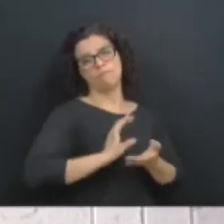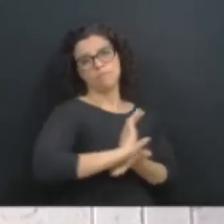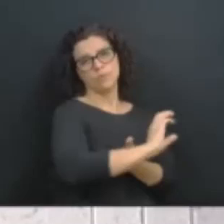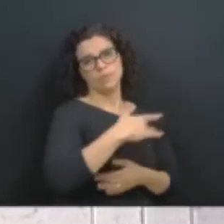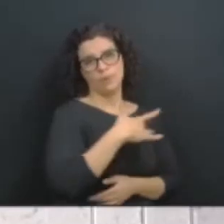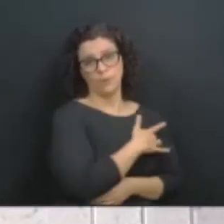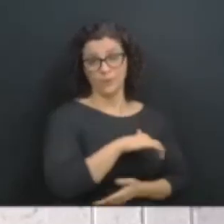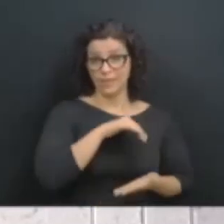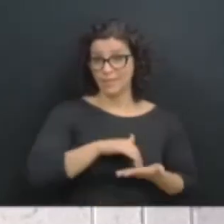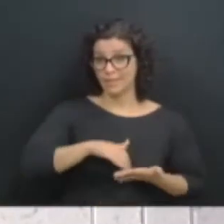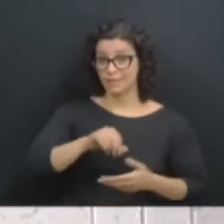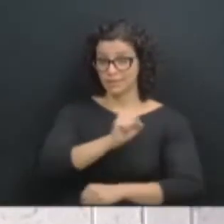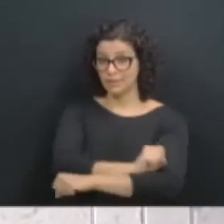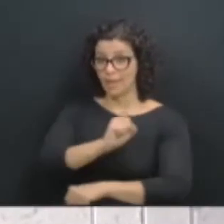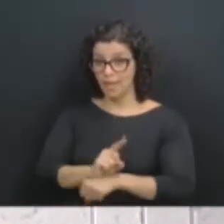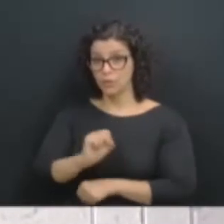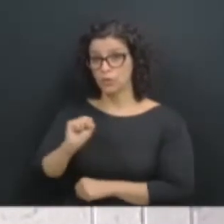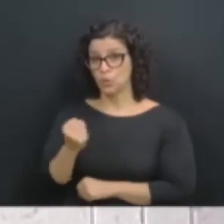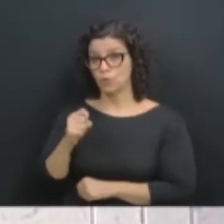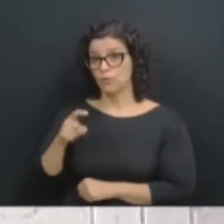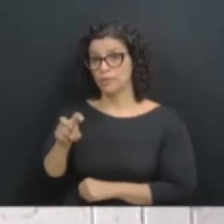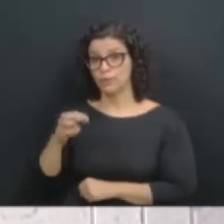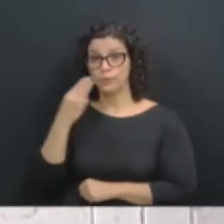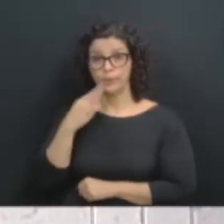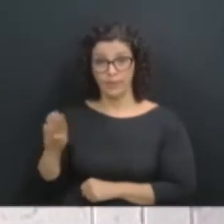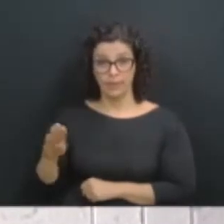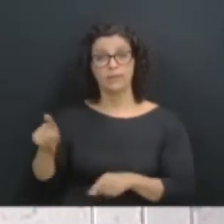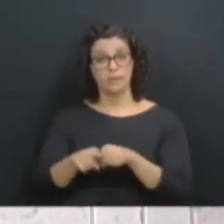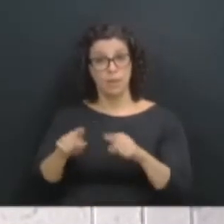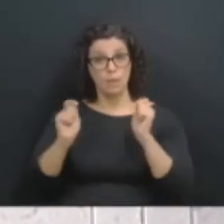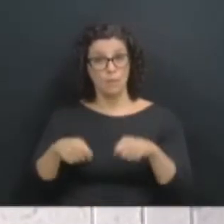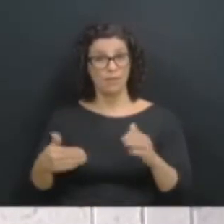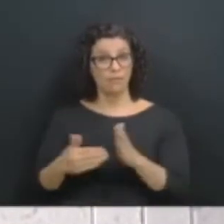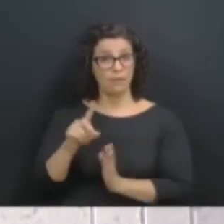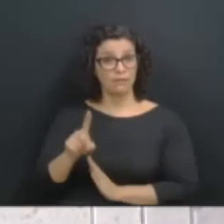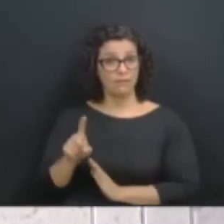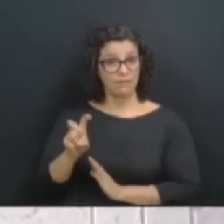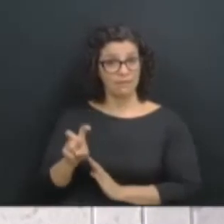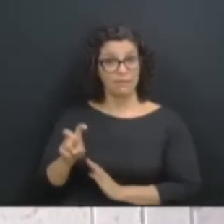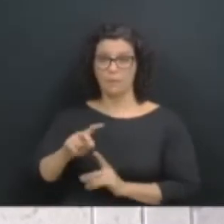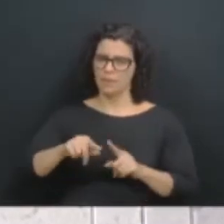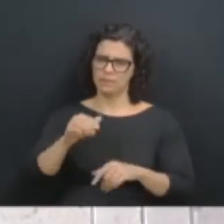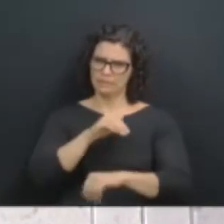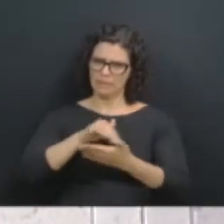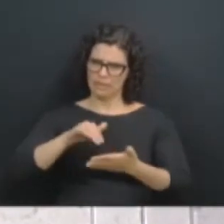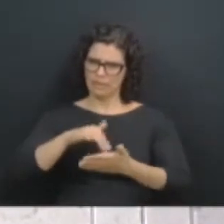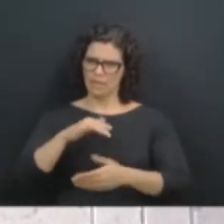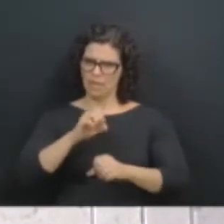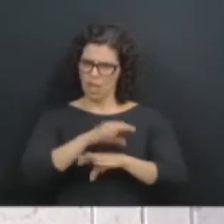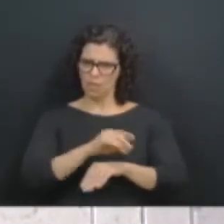Educação tinha um orçamento de 8,5 bi. Poderia chegar a 15, mas não. O